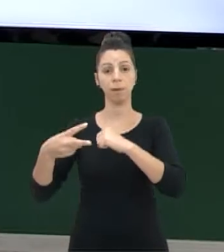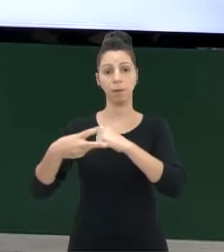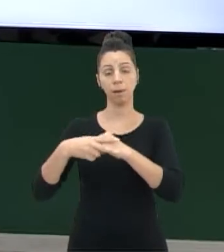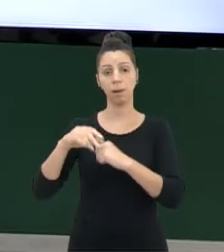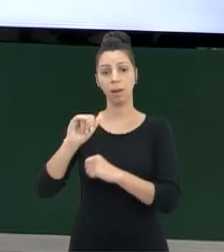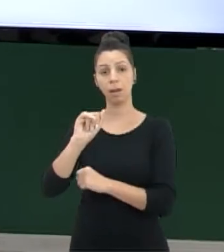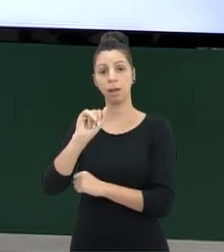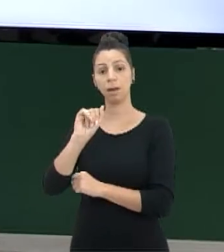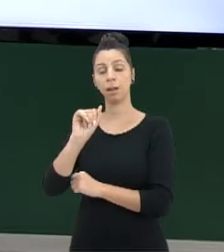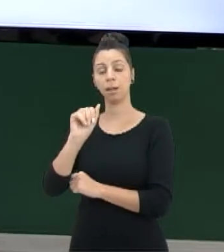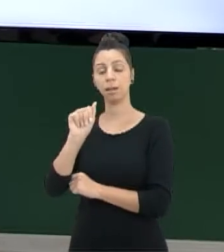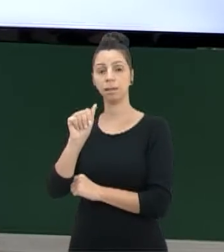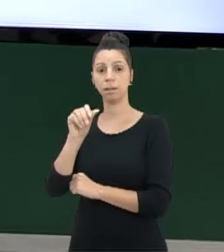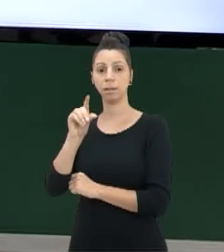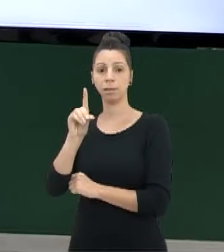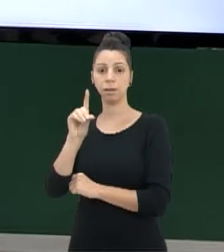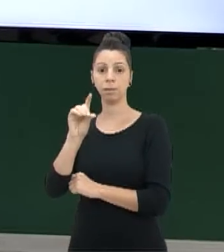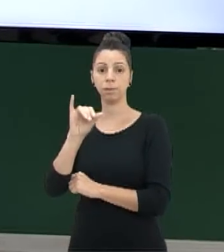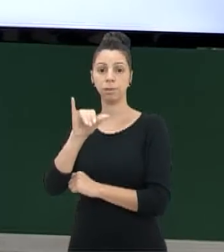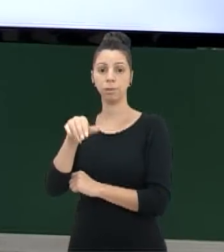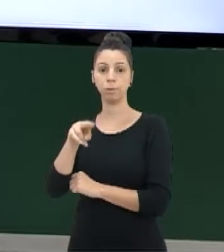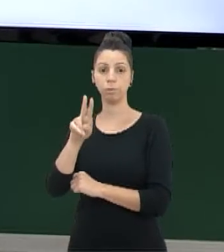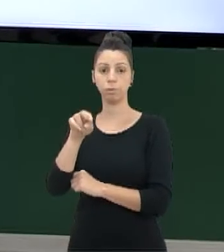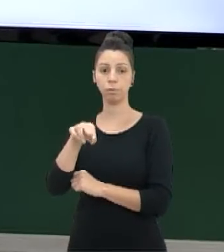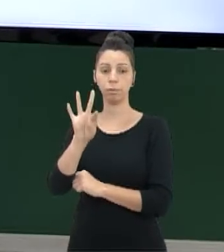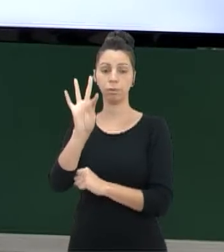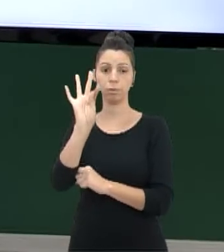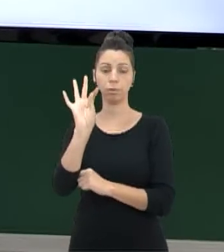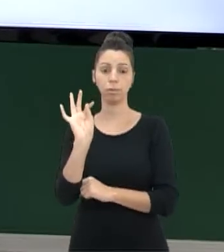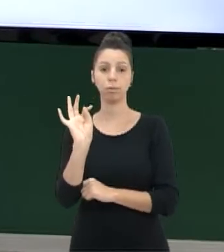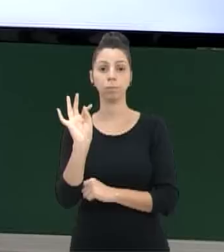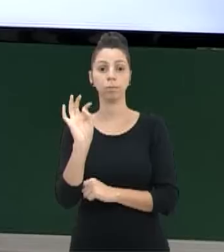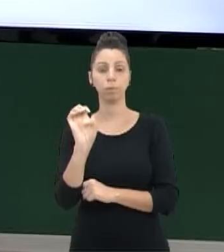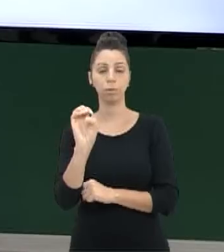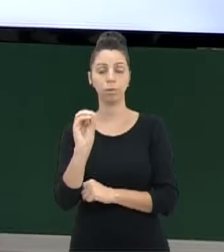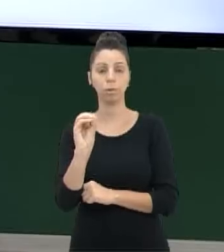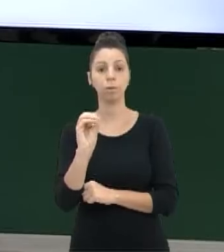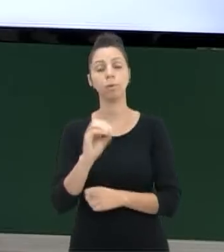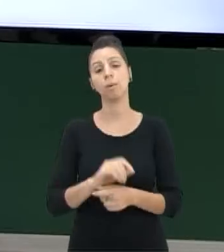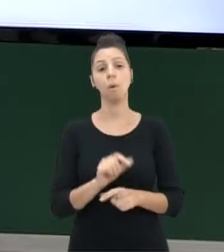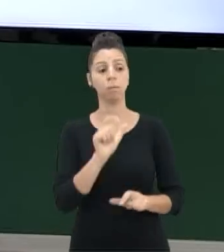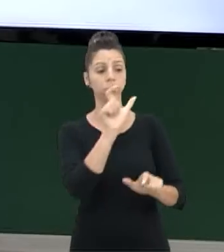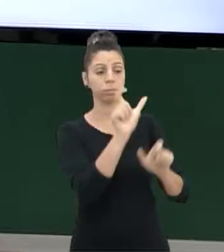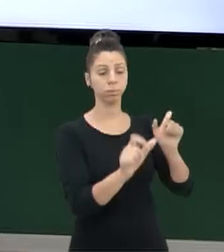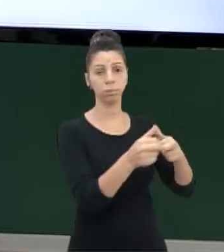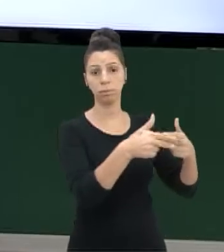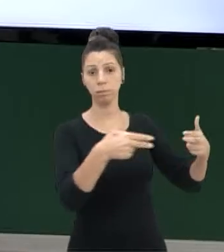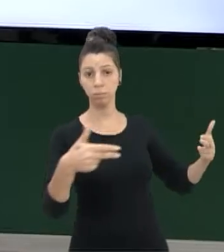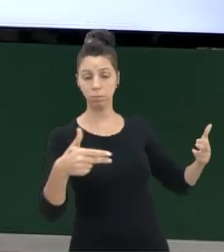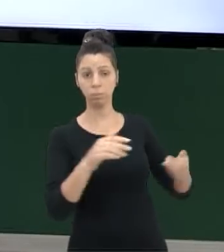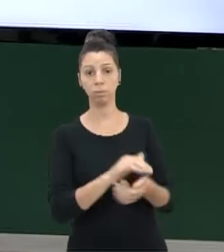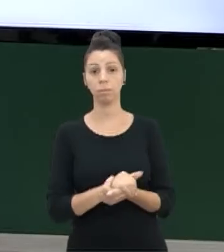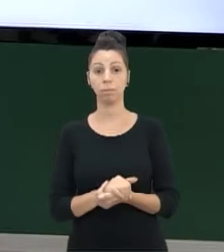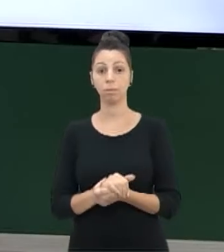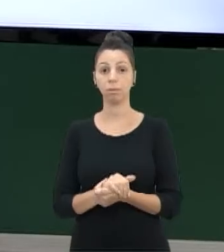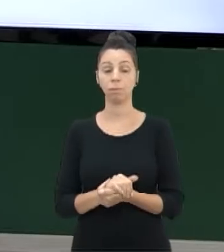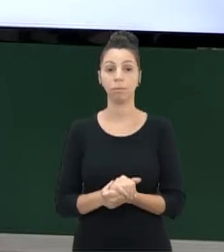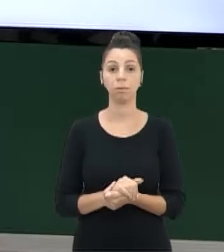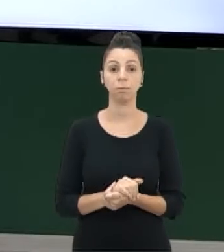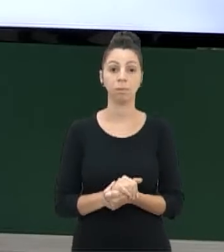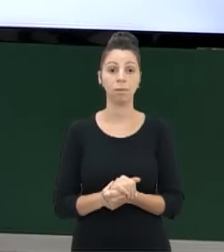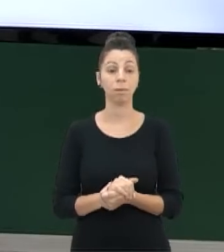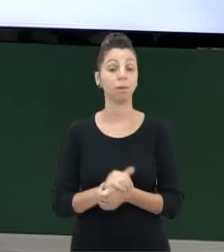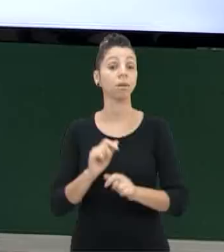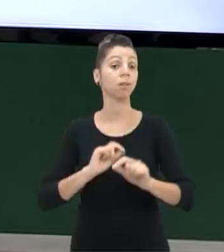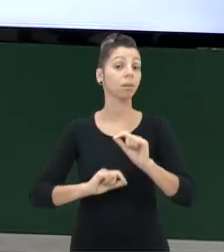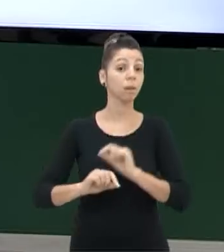Quando a gente está falando de sujeito, está falando de quê? Quando está falando de substantivo, está falando de quê? Vamos ver? Morfologia. Então, a